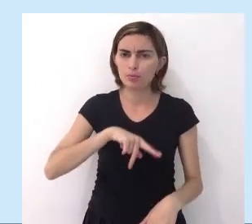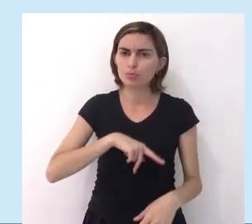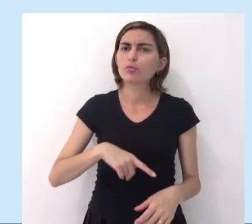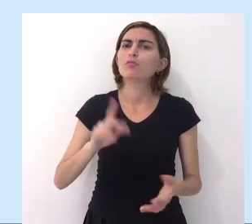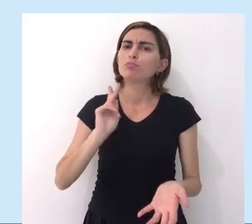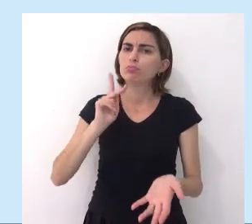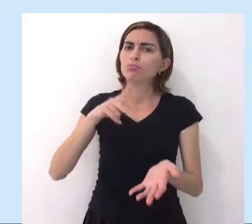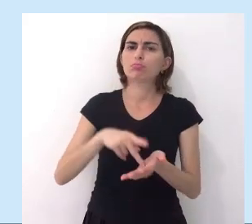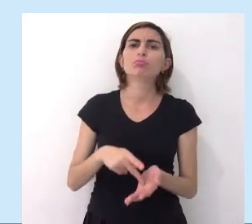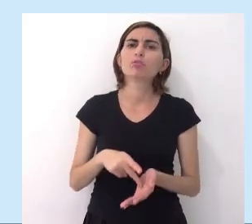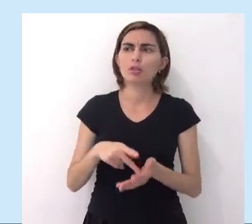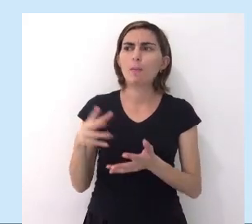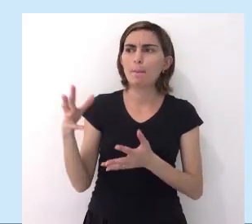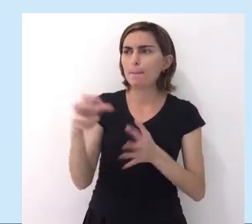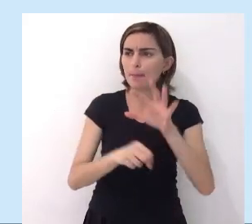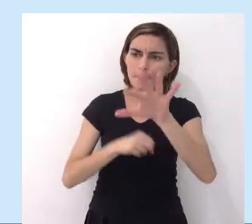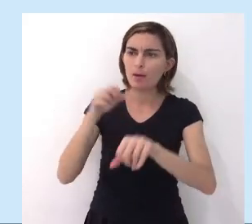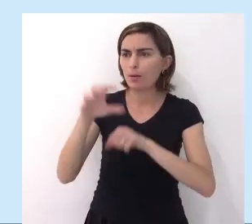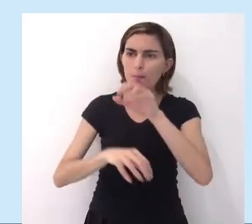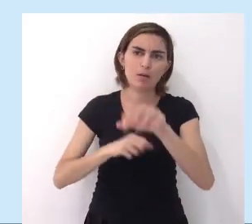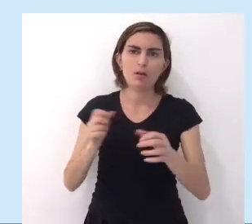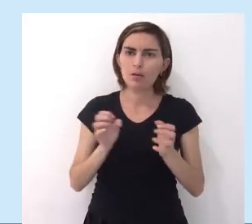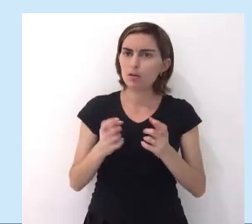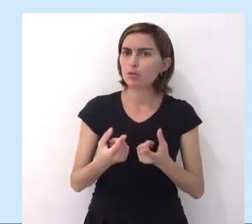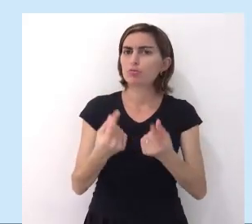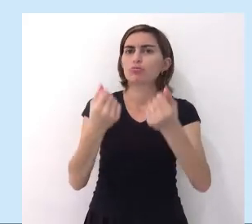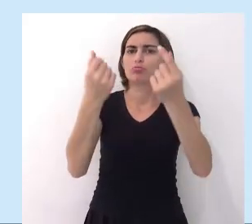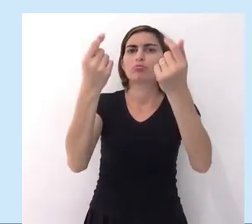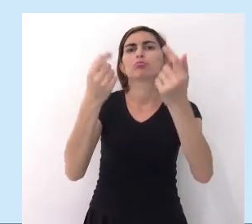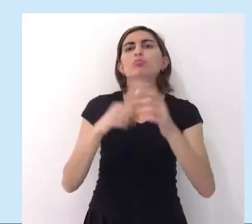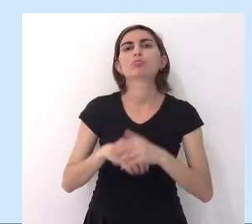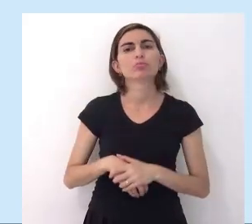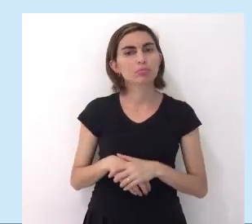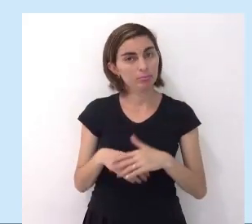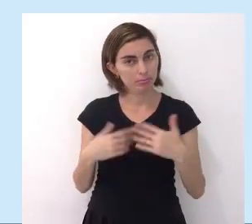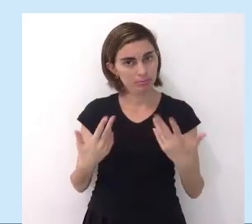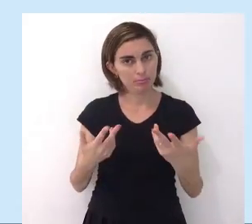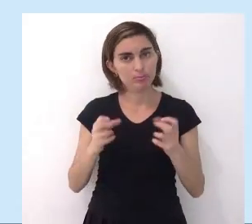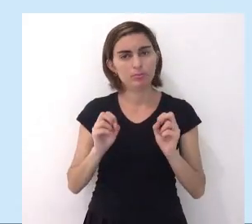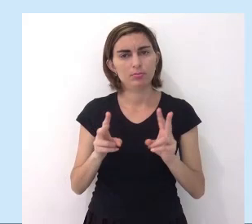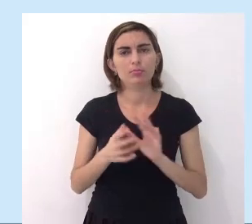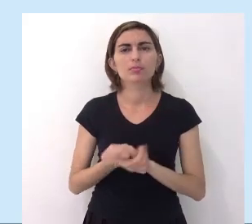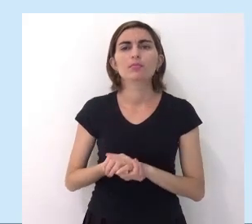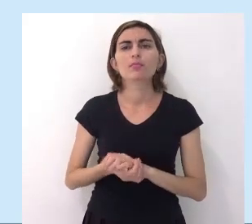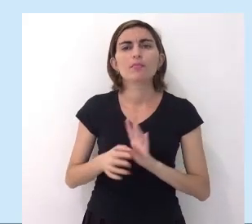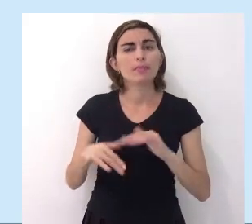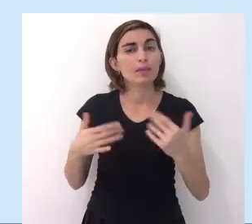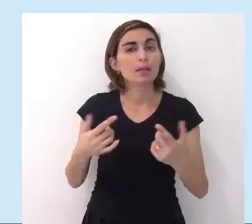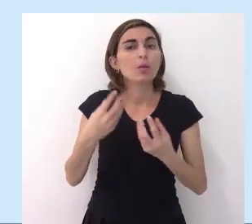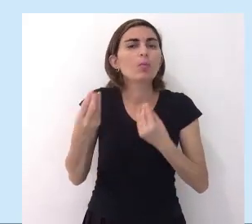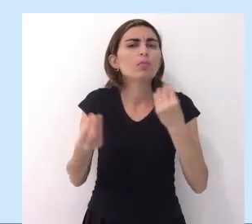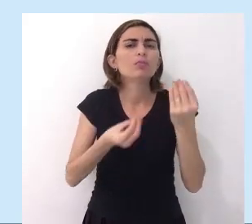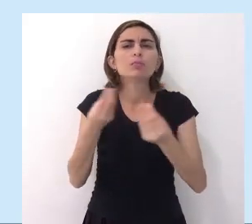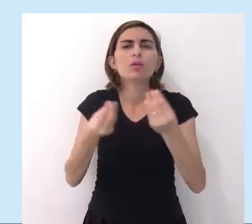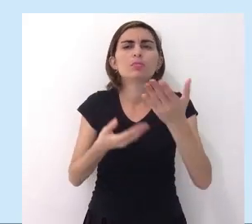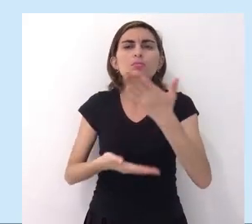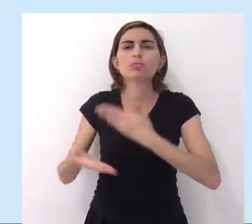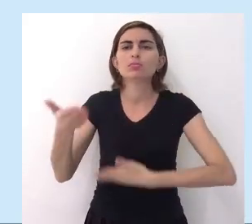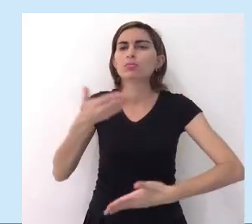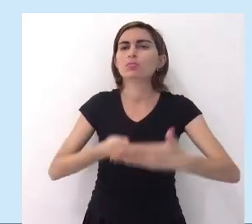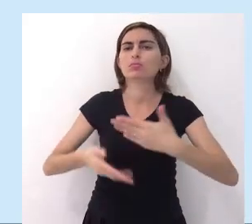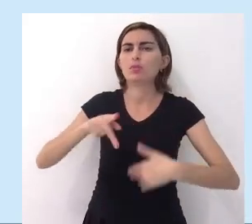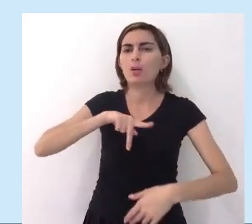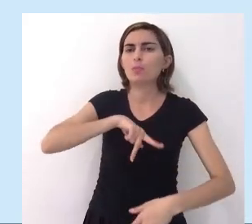para realmente extrair, para realmente enriquecer, para explorar. Ok, gente? Mas como era a relação